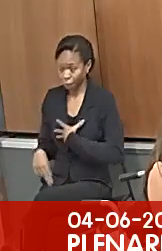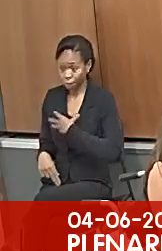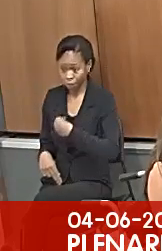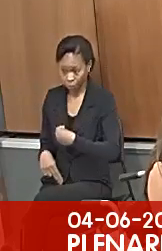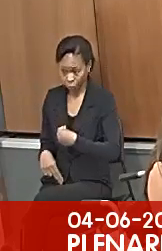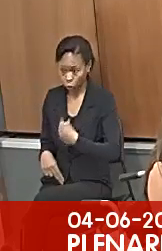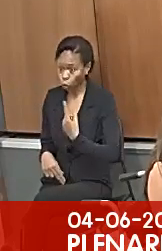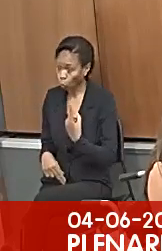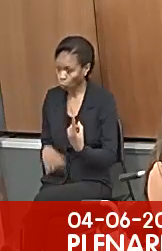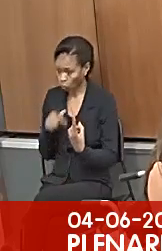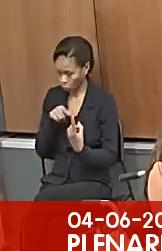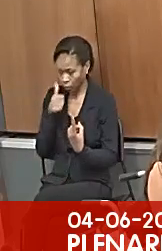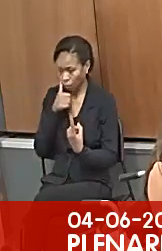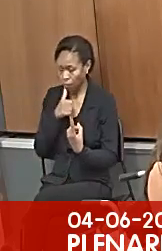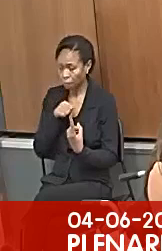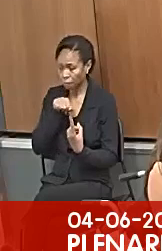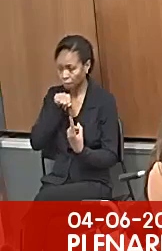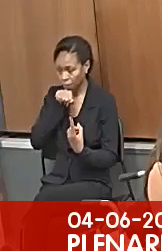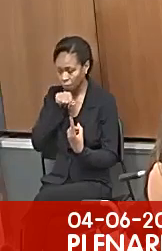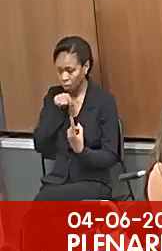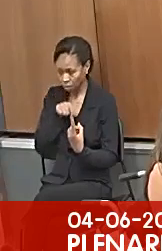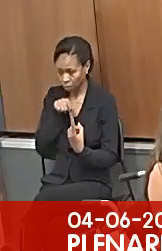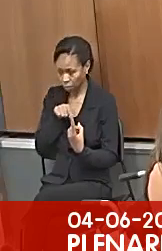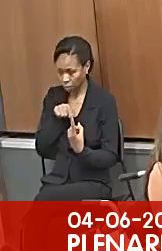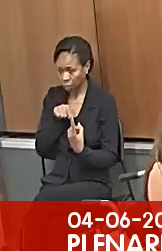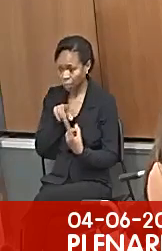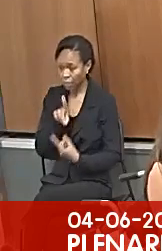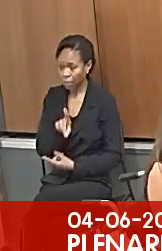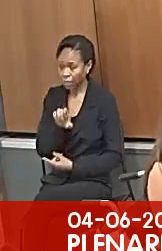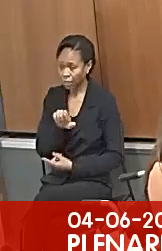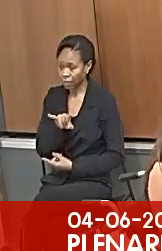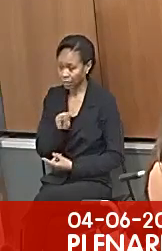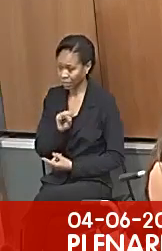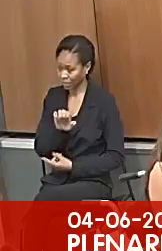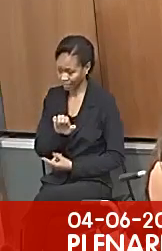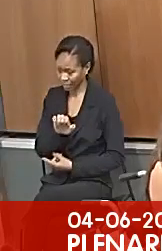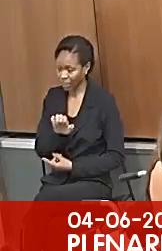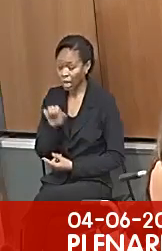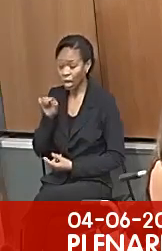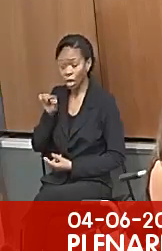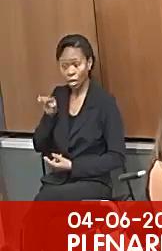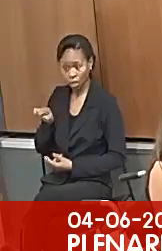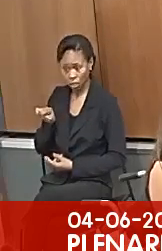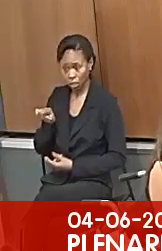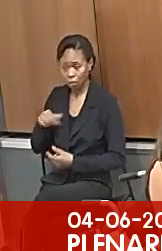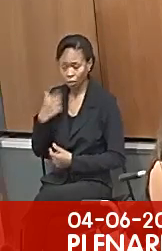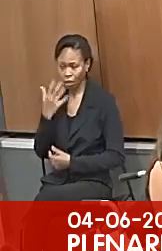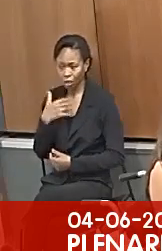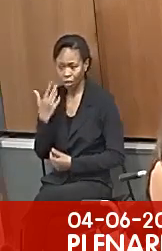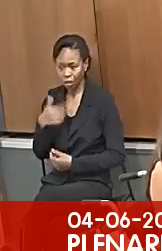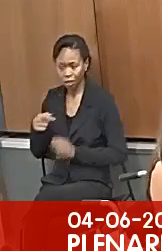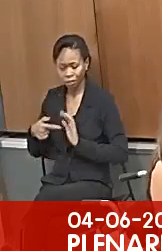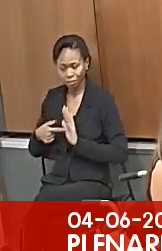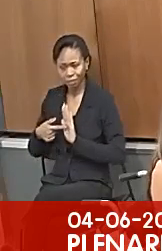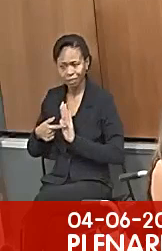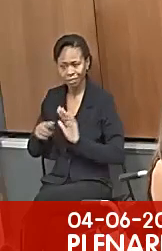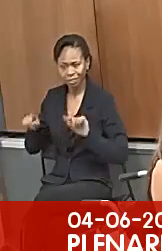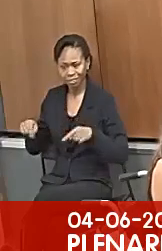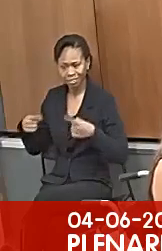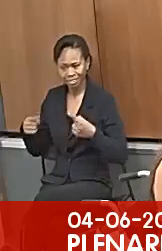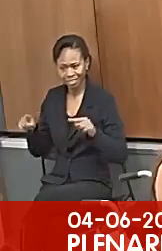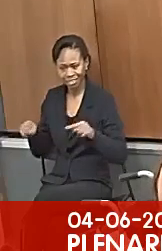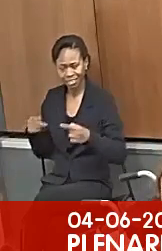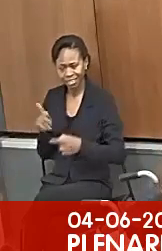coautoras, que é a Daisy, fará uma apresentação musical. Com você, Kevin.